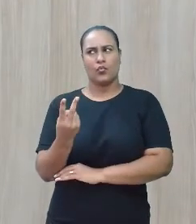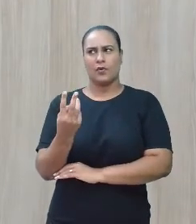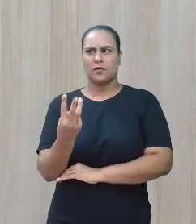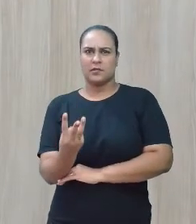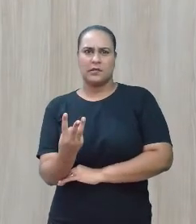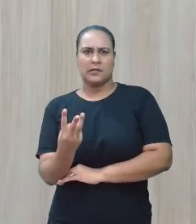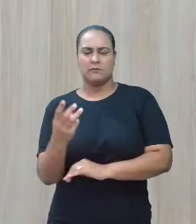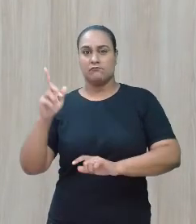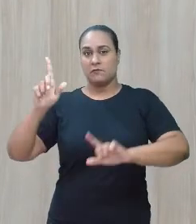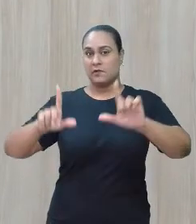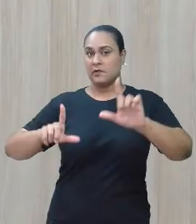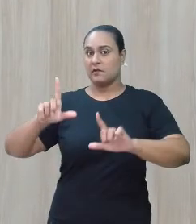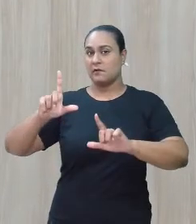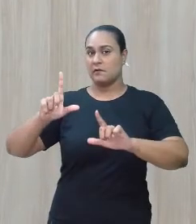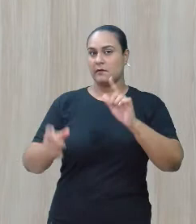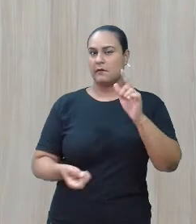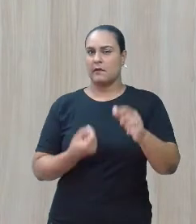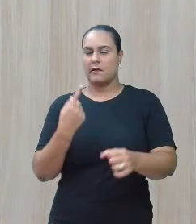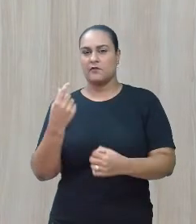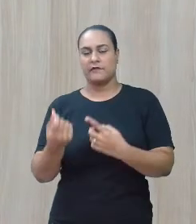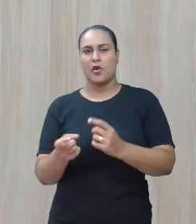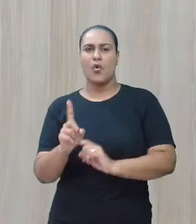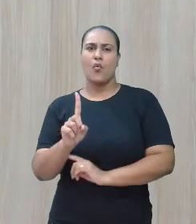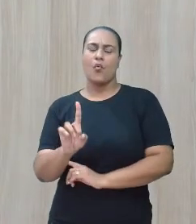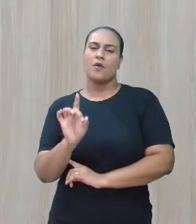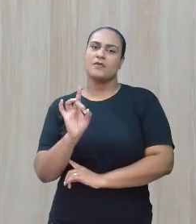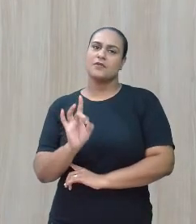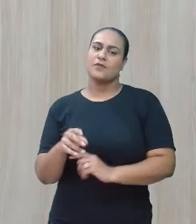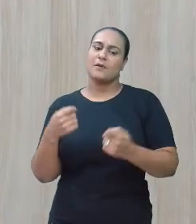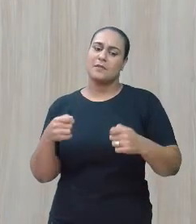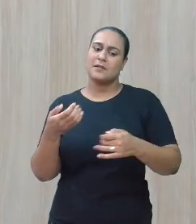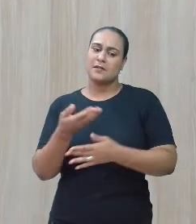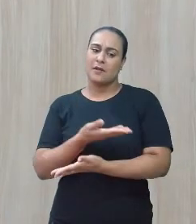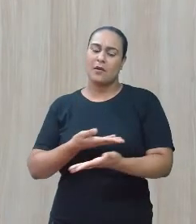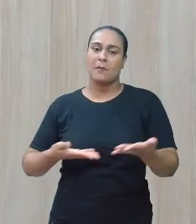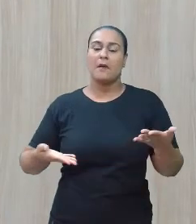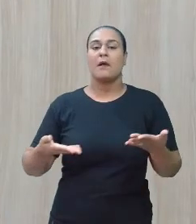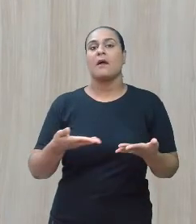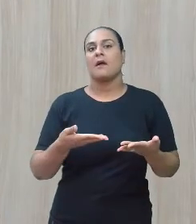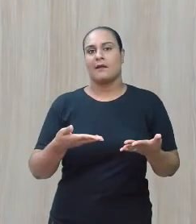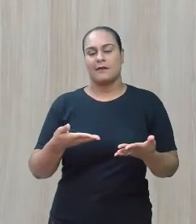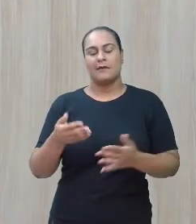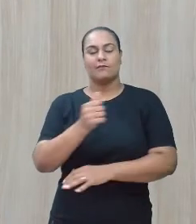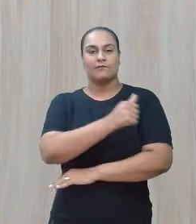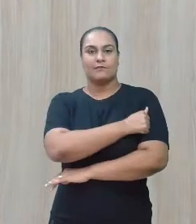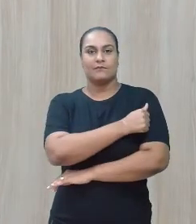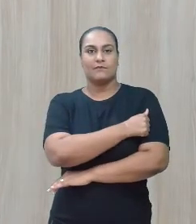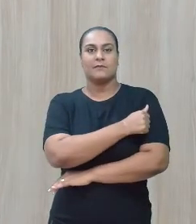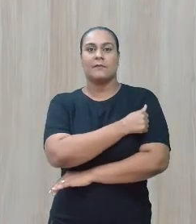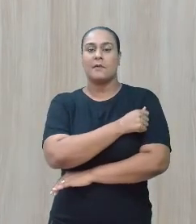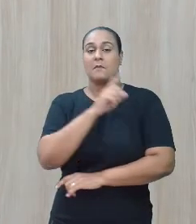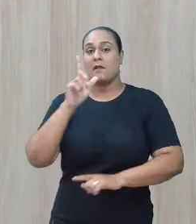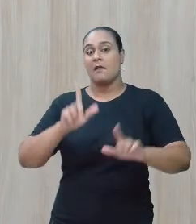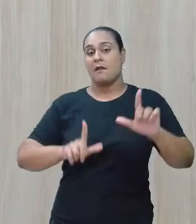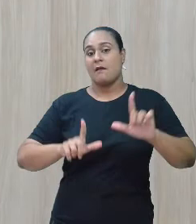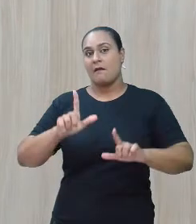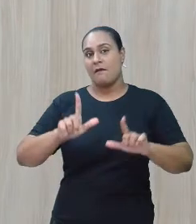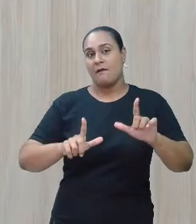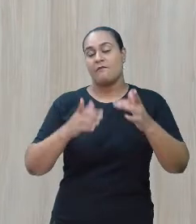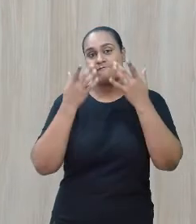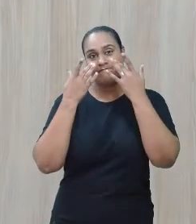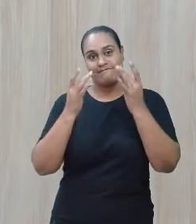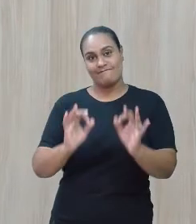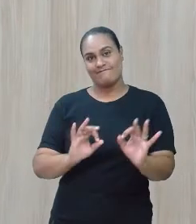Às vezes só tem uma e essa precisa ser compartilhada com o estudante para que essa aula seja assistida. Então,